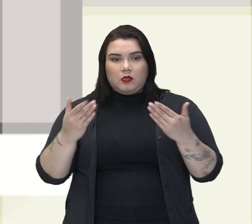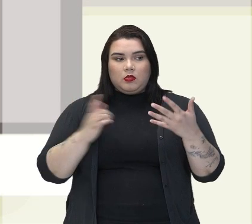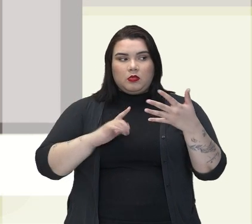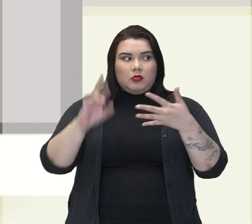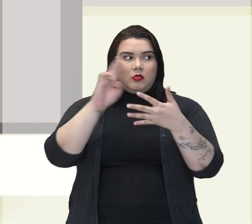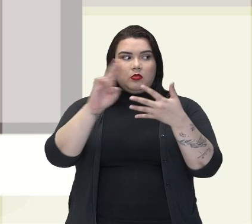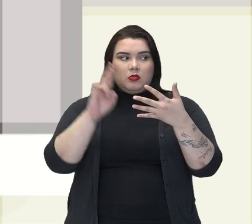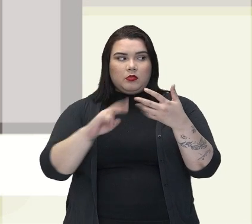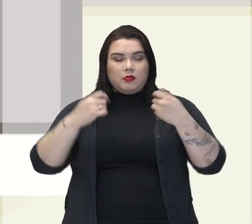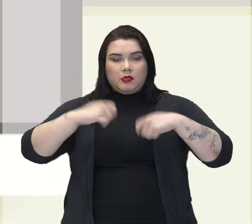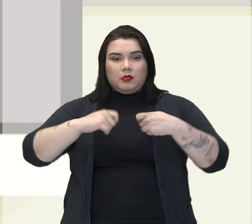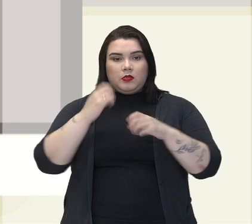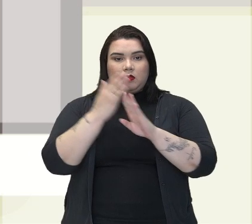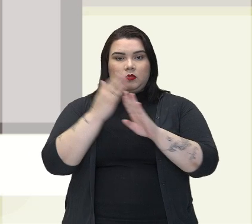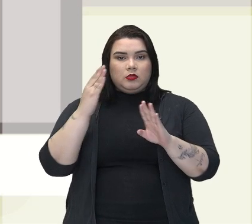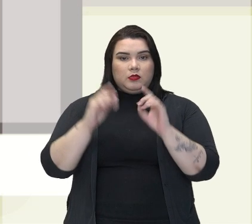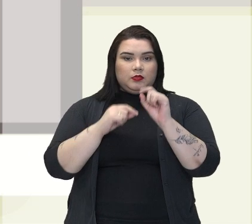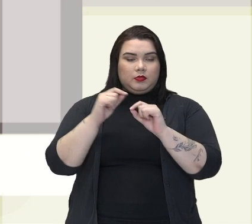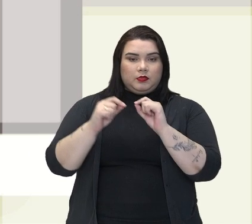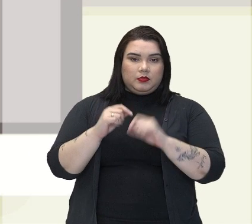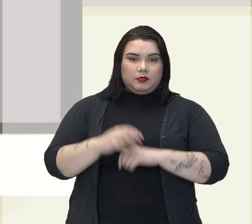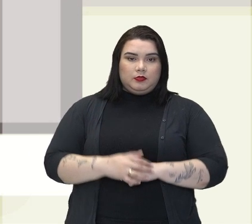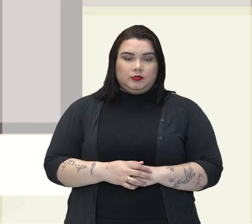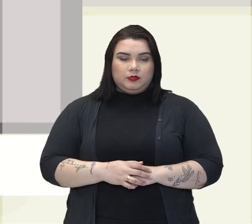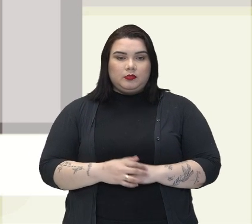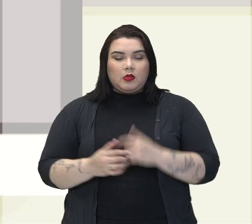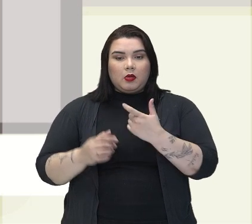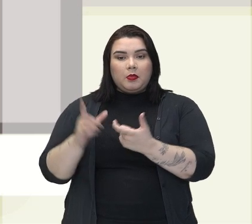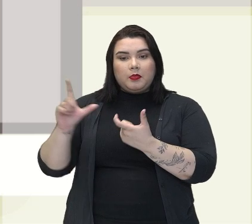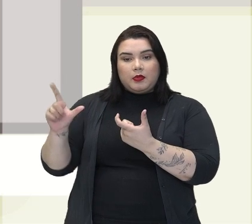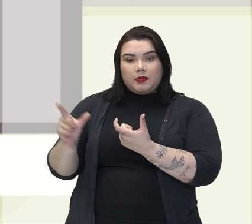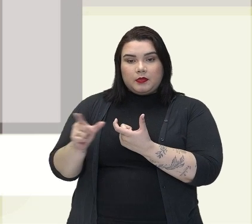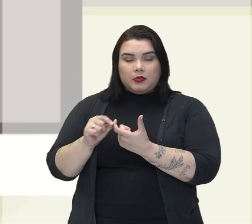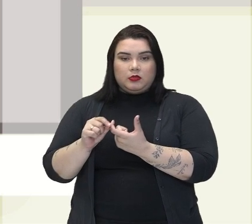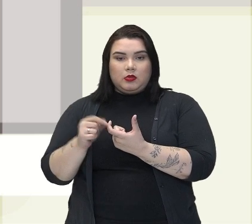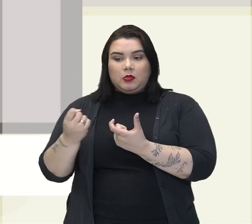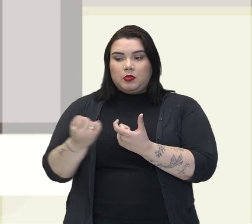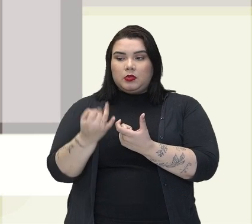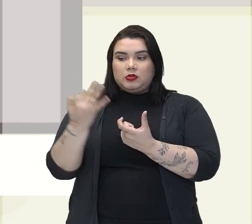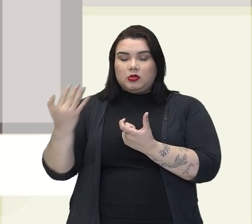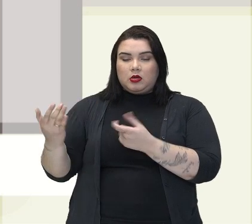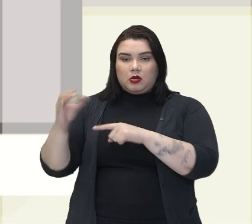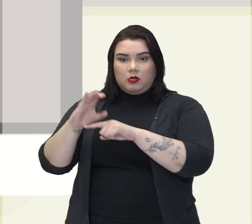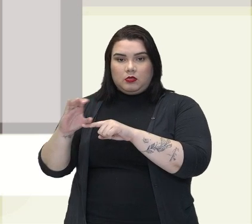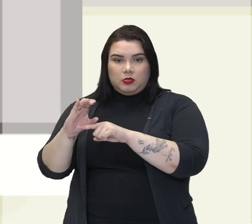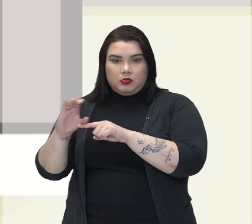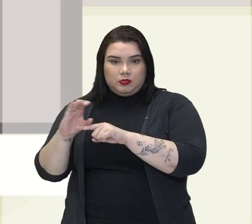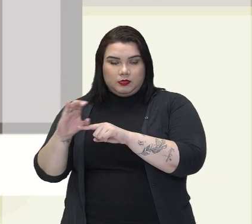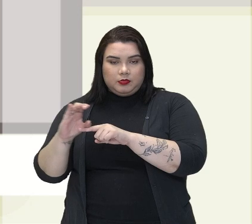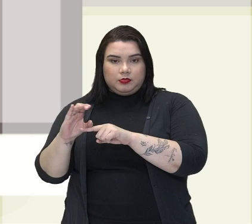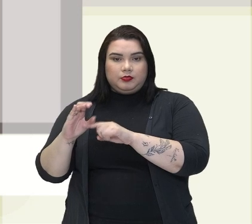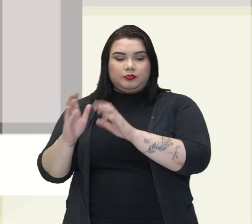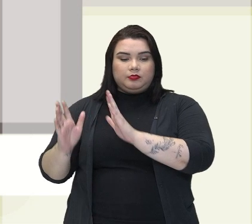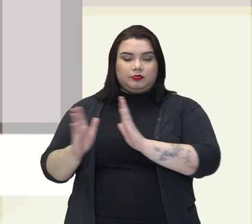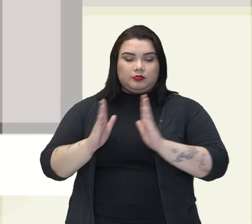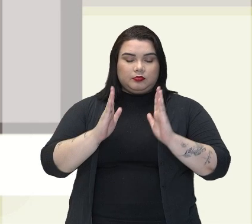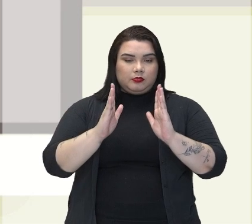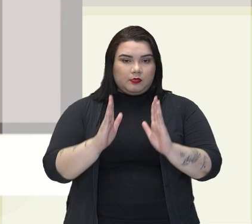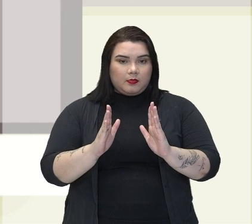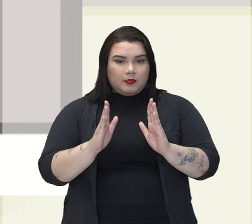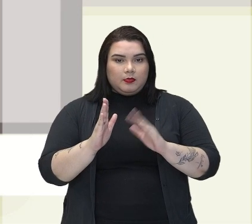primeiro eu tenho que identificar o prefixo, que indica a quantidade de carbono. Aí eu pedi que